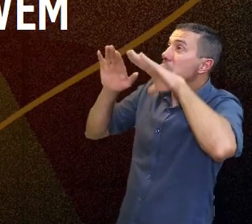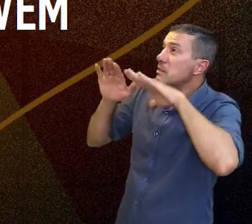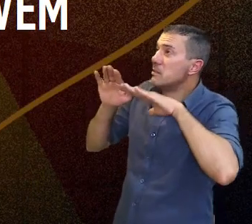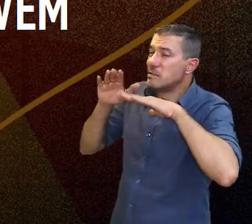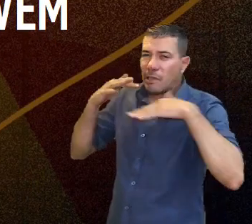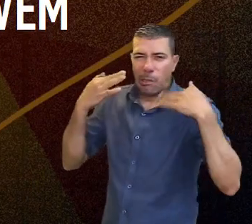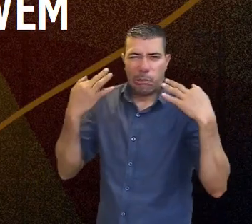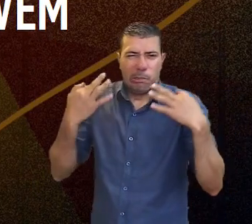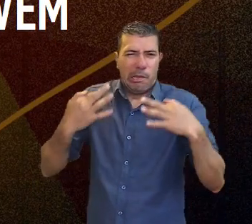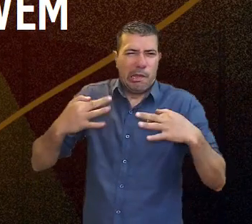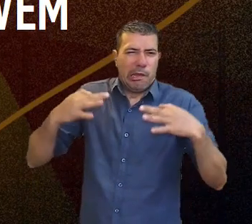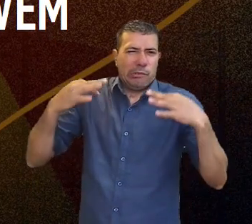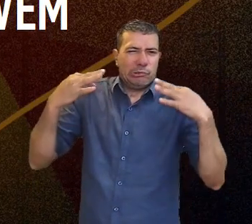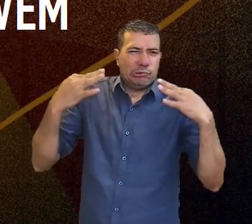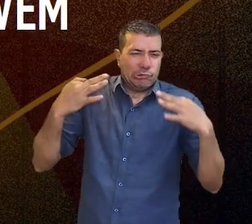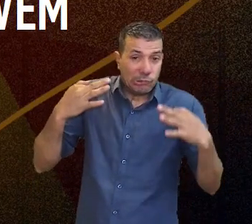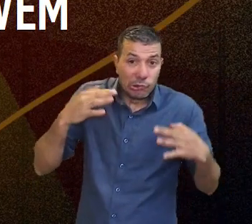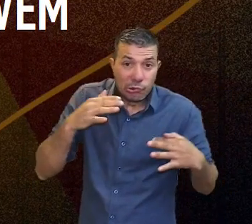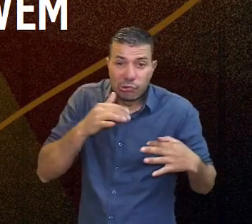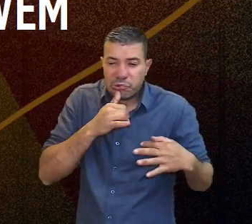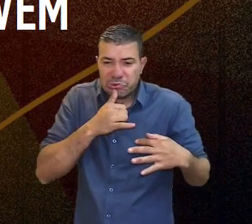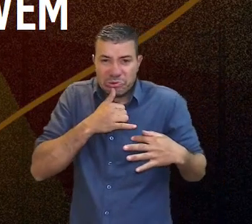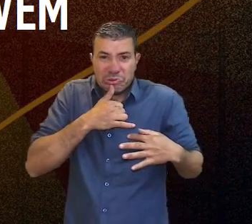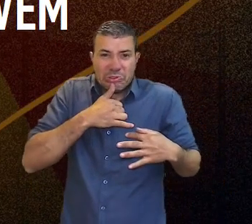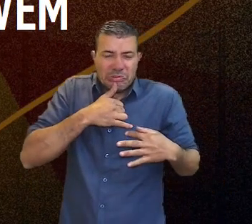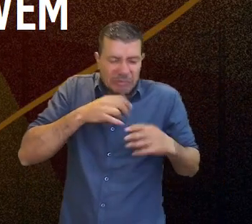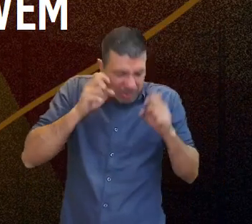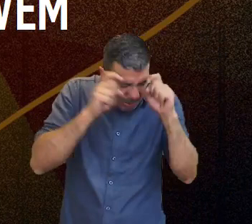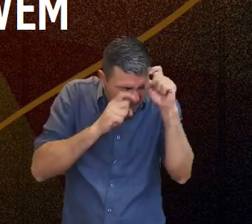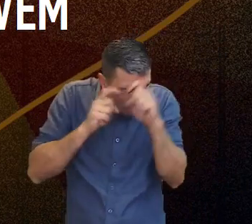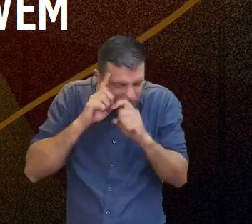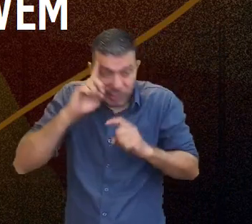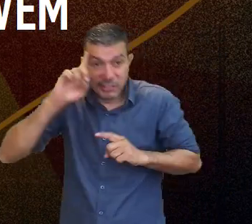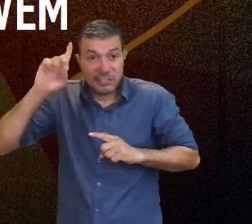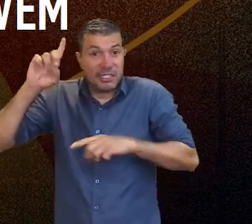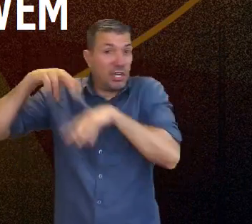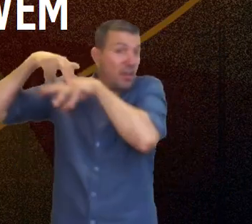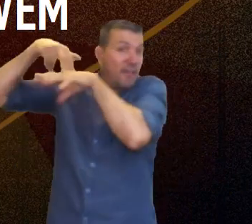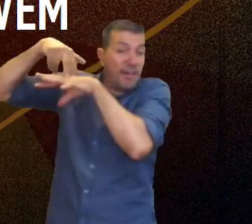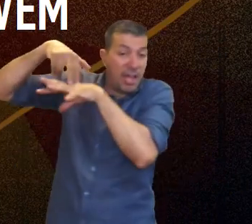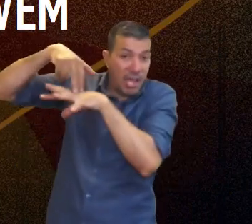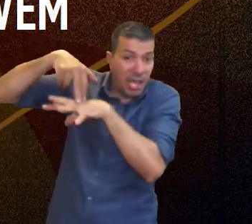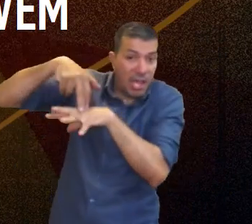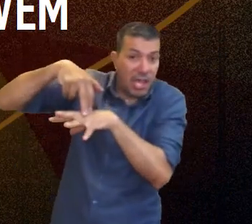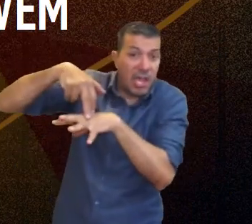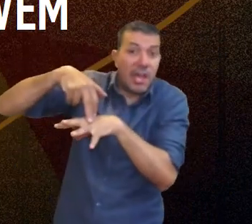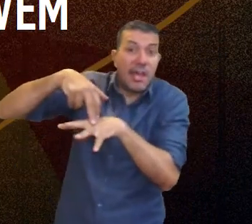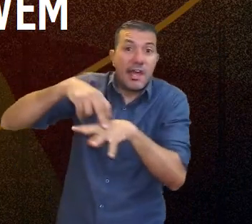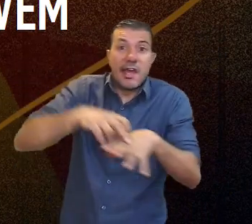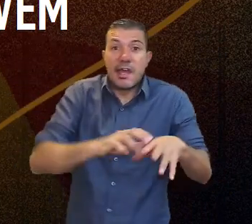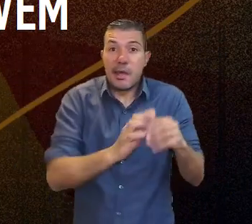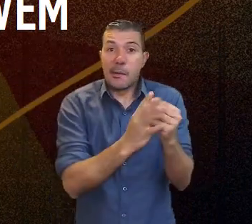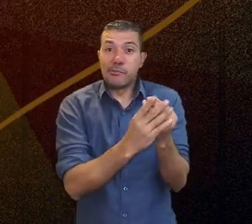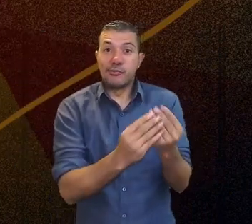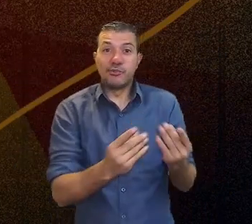É o fim da dor, é o meu Senhor que vem.